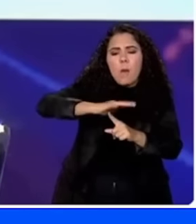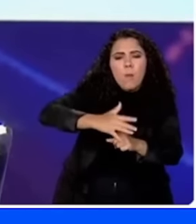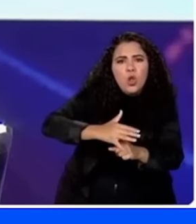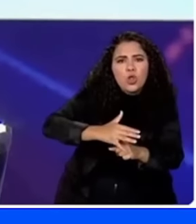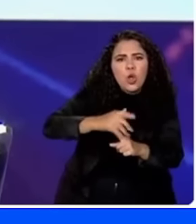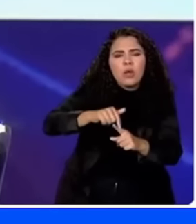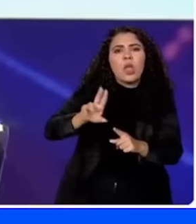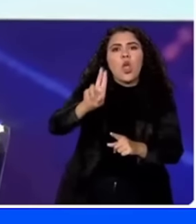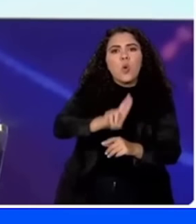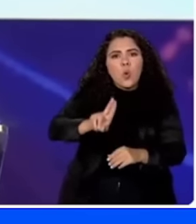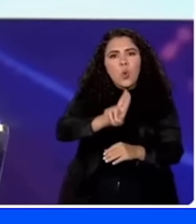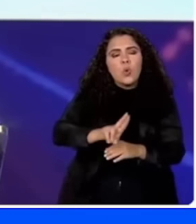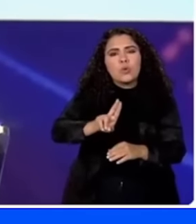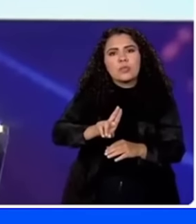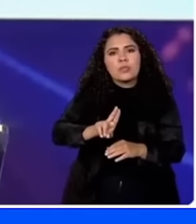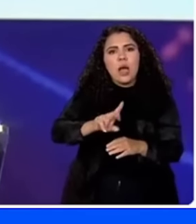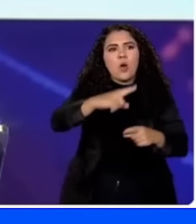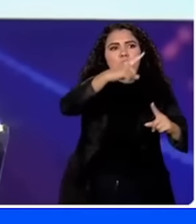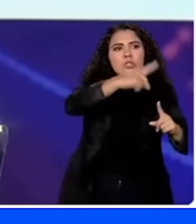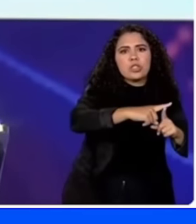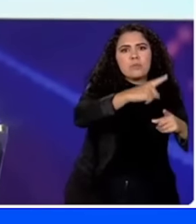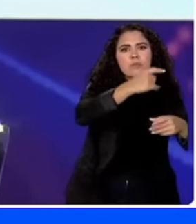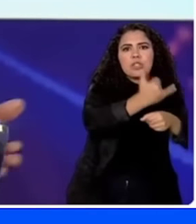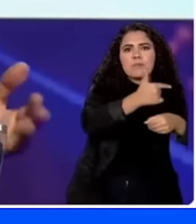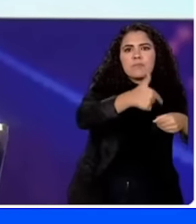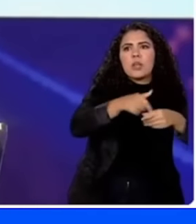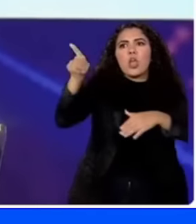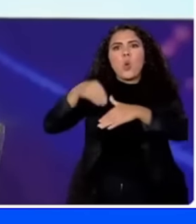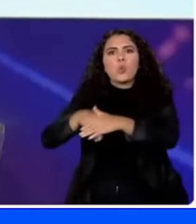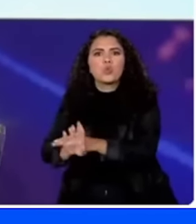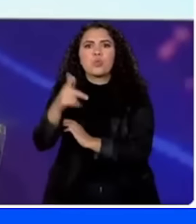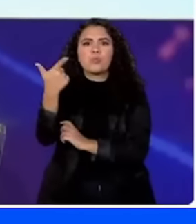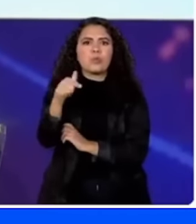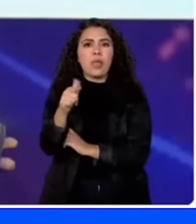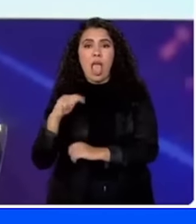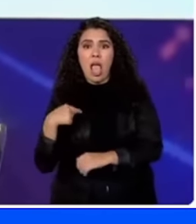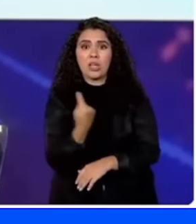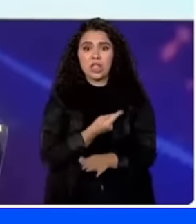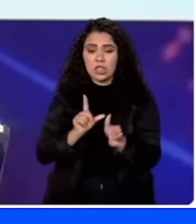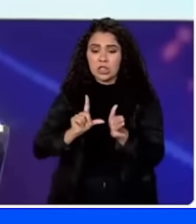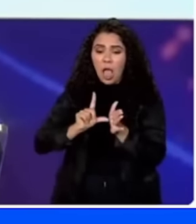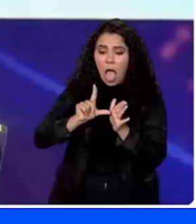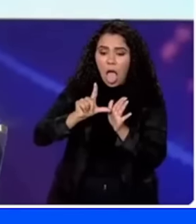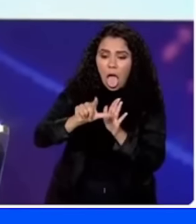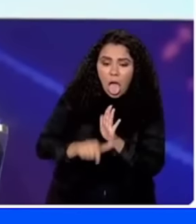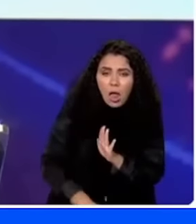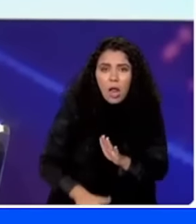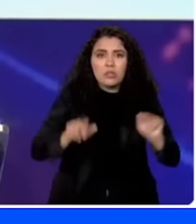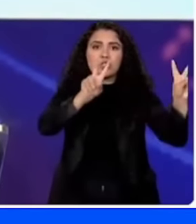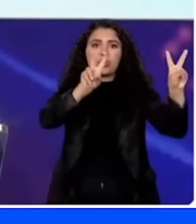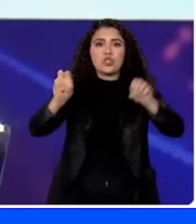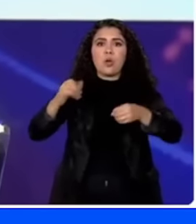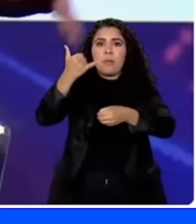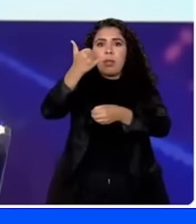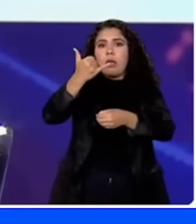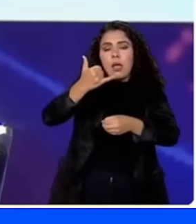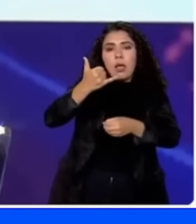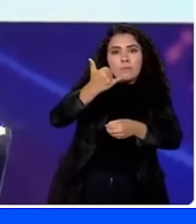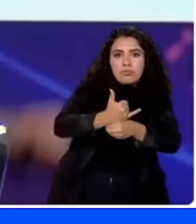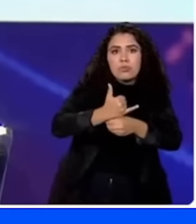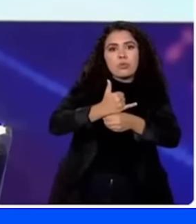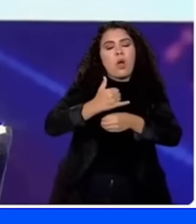um sistema que não é o que eles estão habituados? E nós ficamos atrasados na questão do biocombustível. A gente poderia